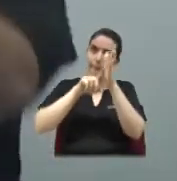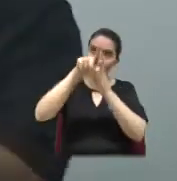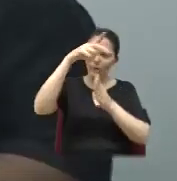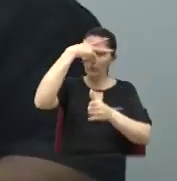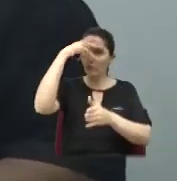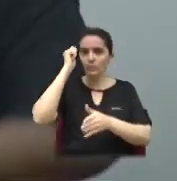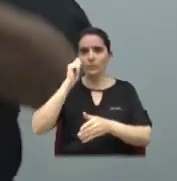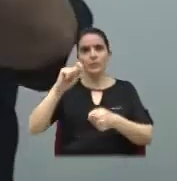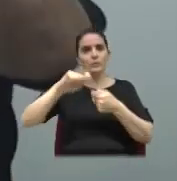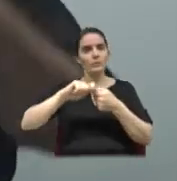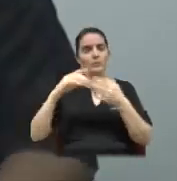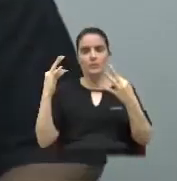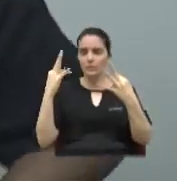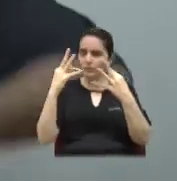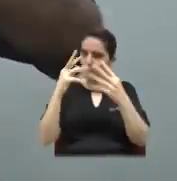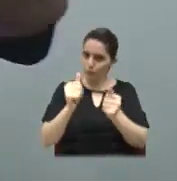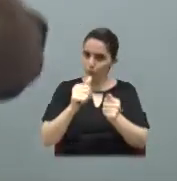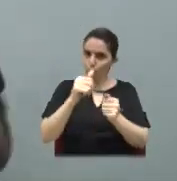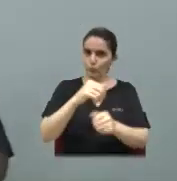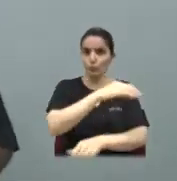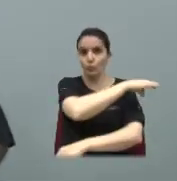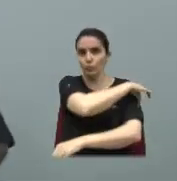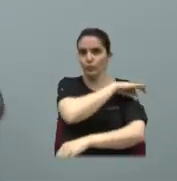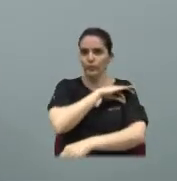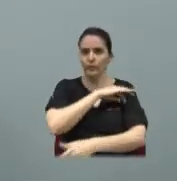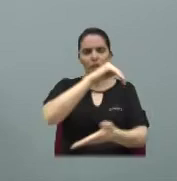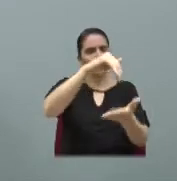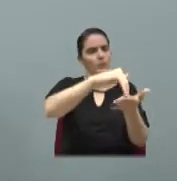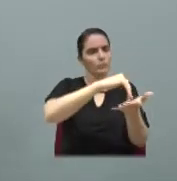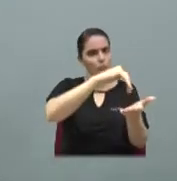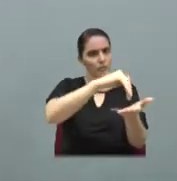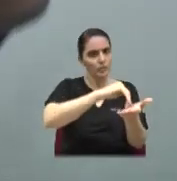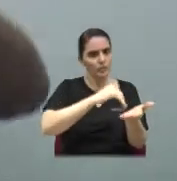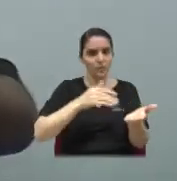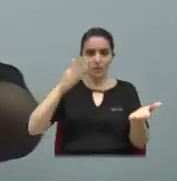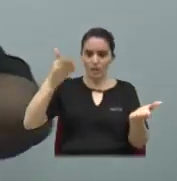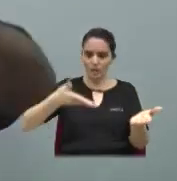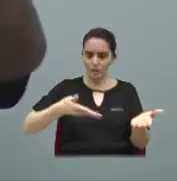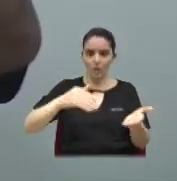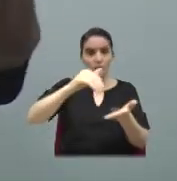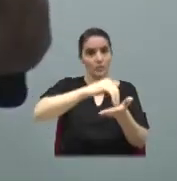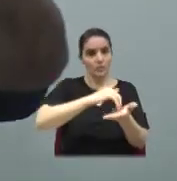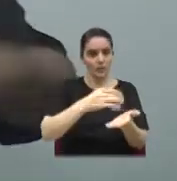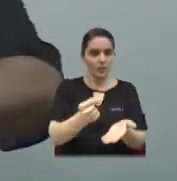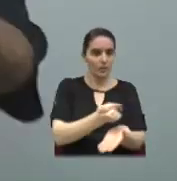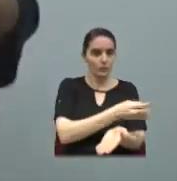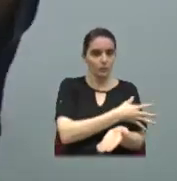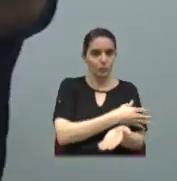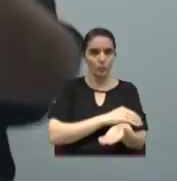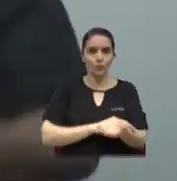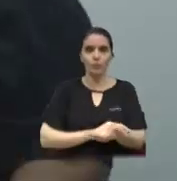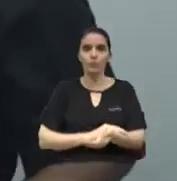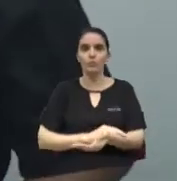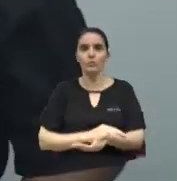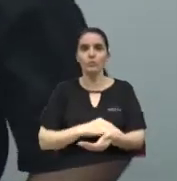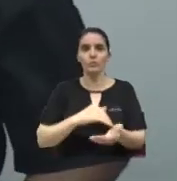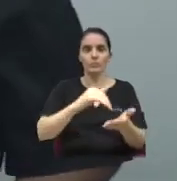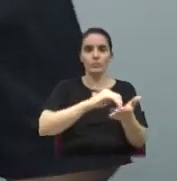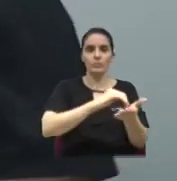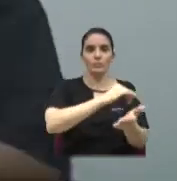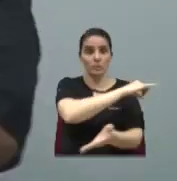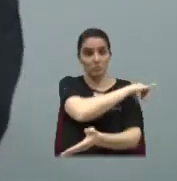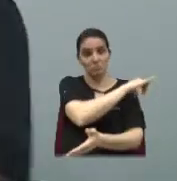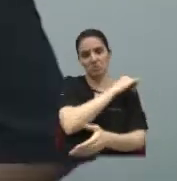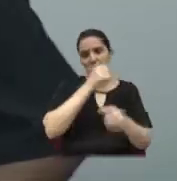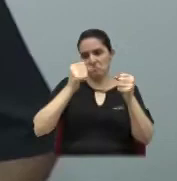for possível para o prefeito, para o secretário. Agora tem um novo secretário, esse secretário carioca, agora pode vir secretário de